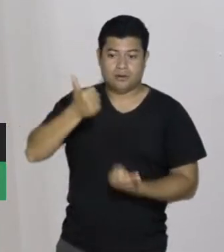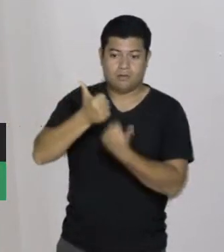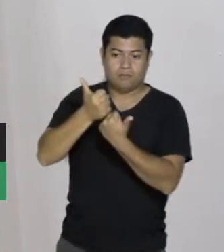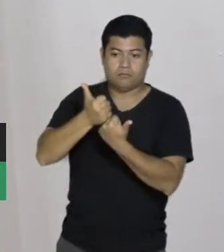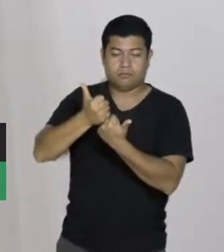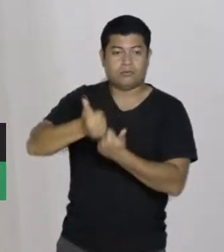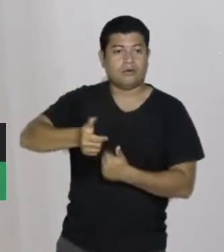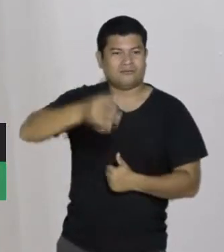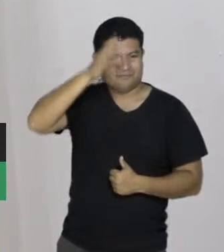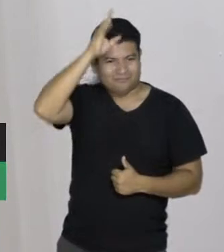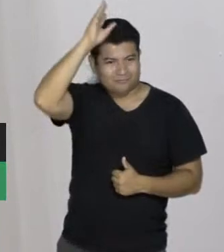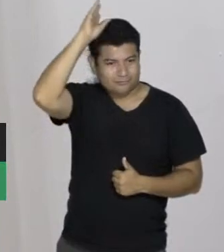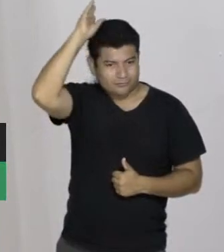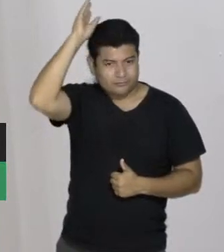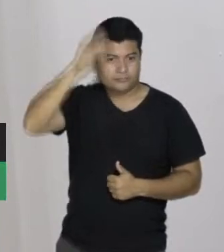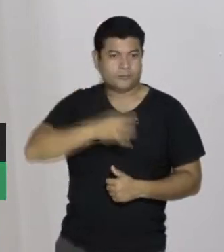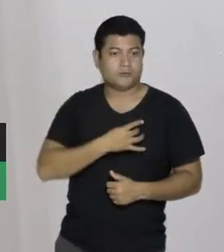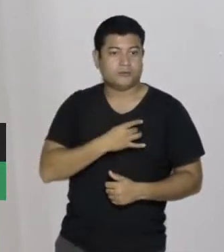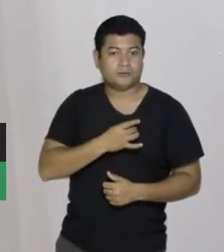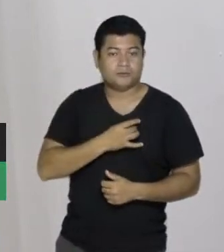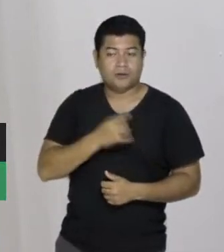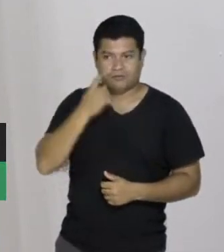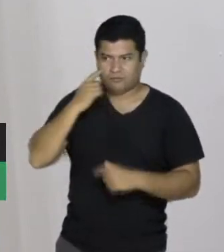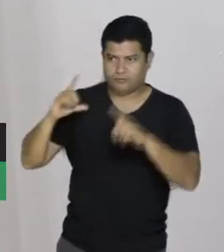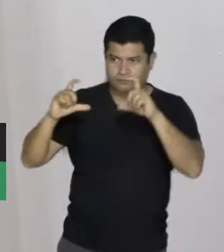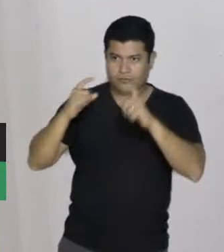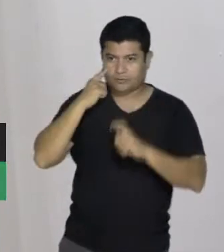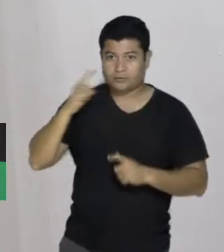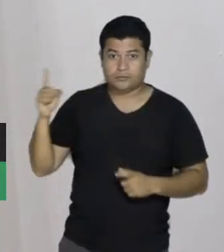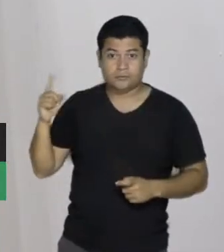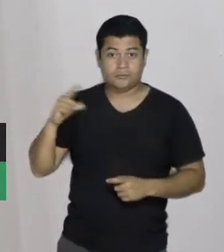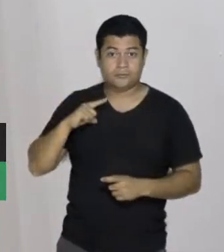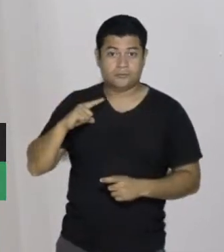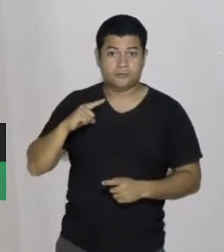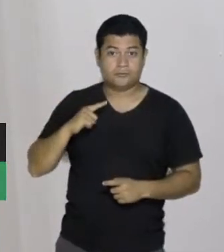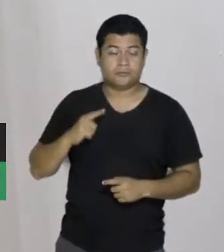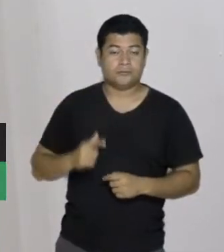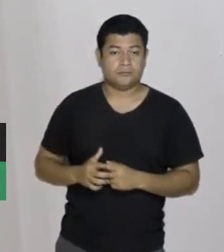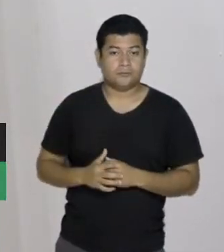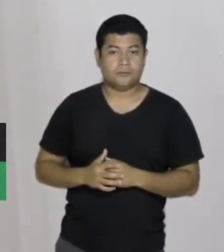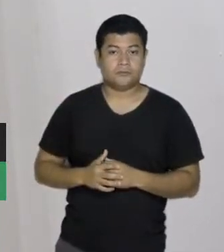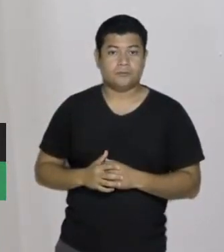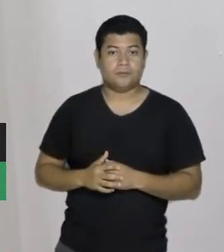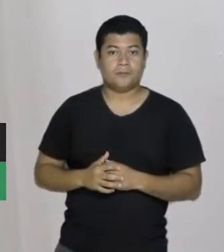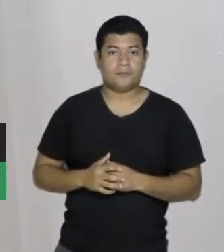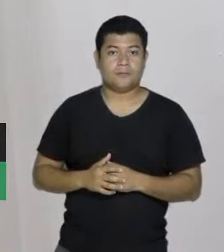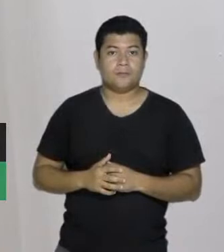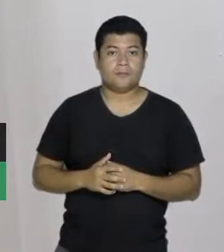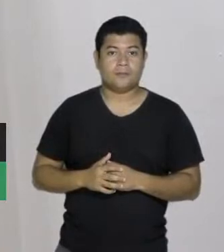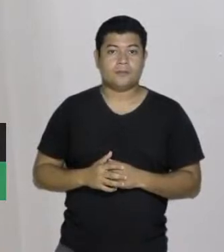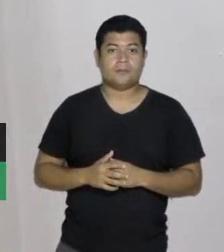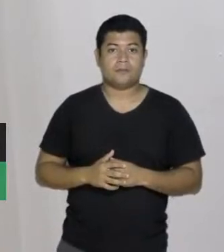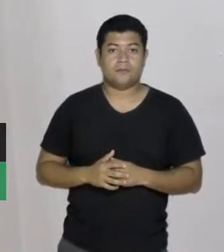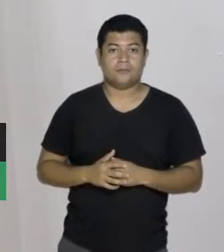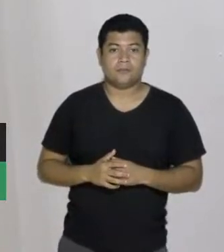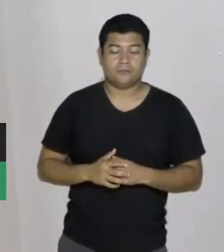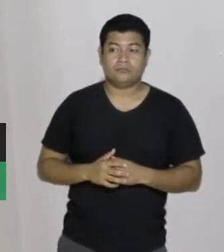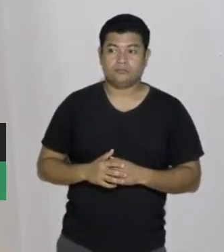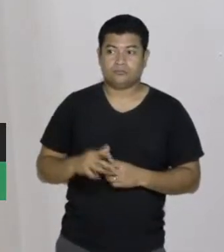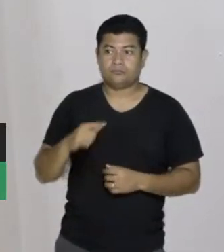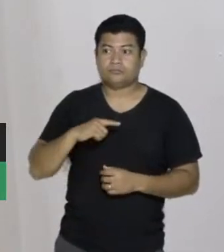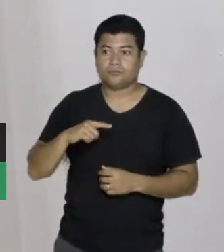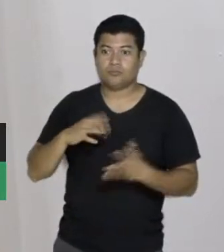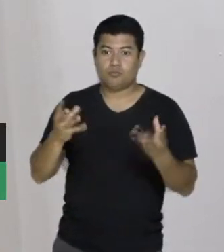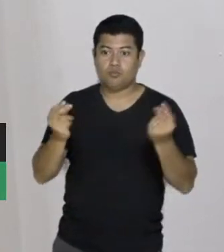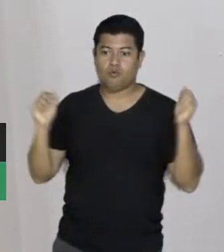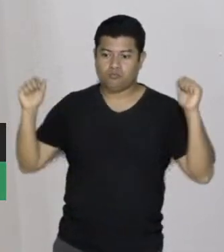ali para a gente mostrar só o finalzinho para ter uma noção da dimensão do evento que atraiu quase 150